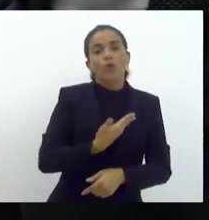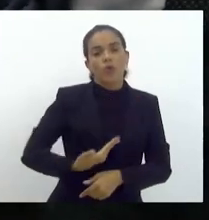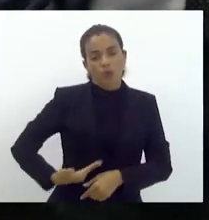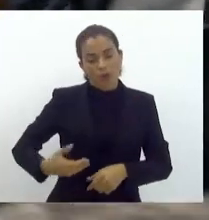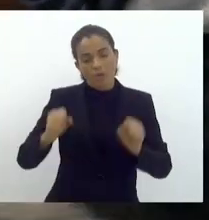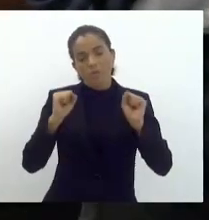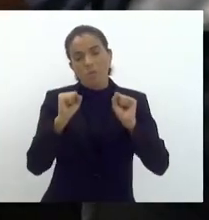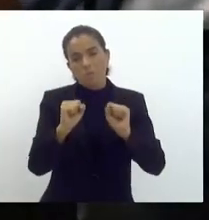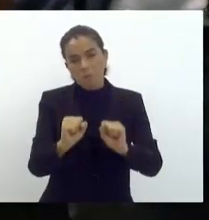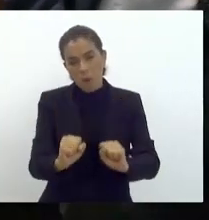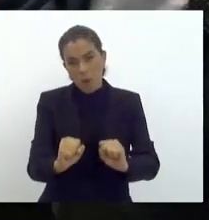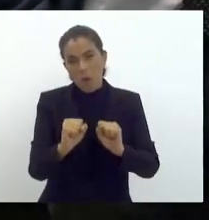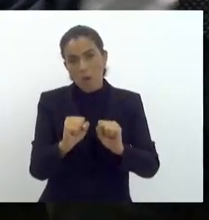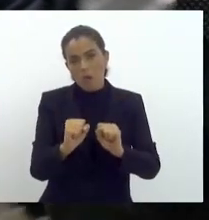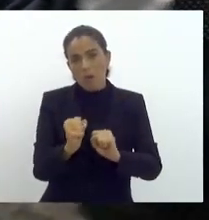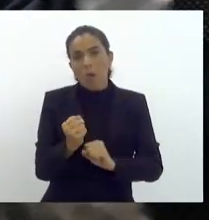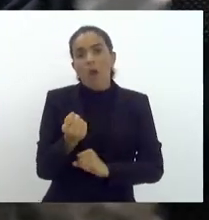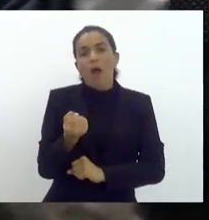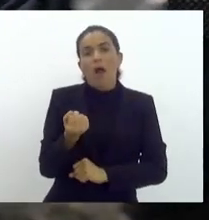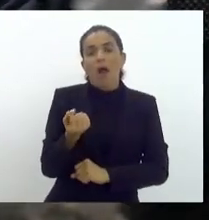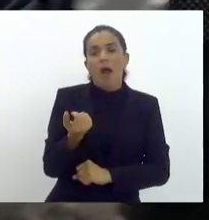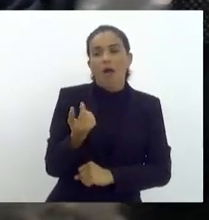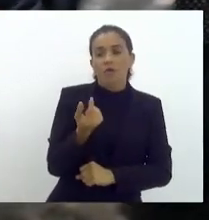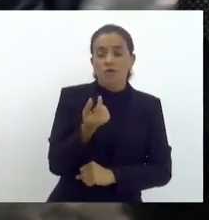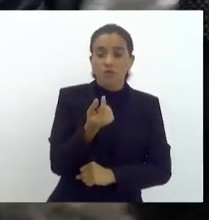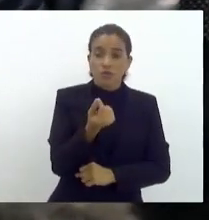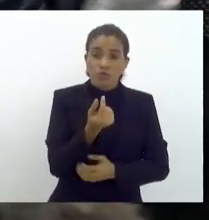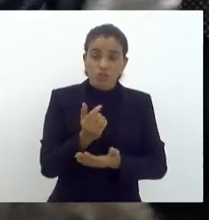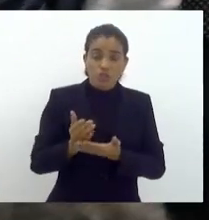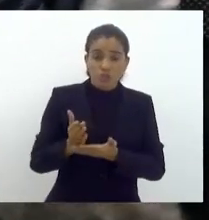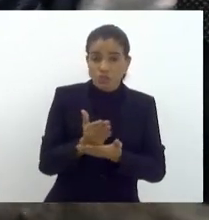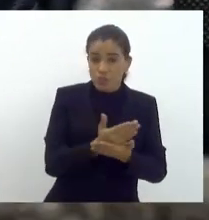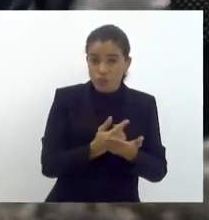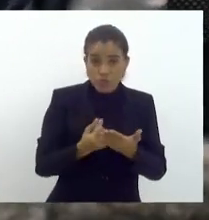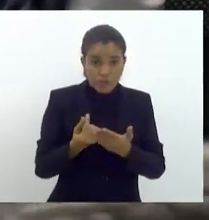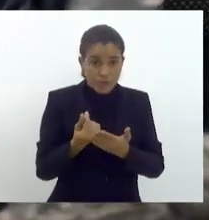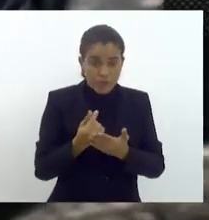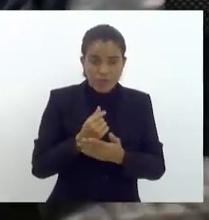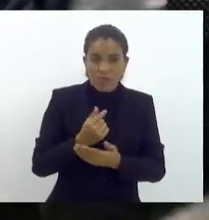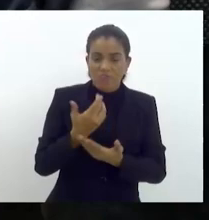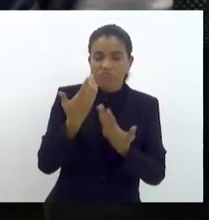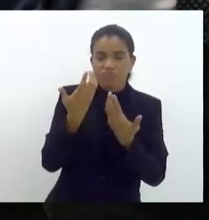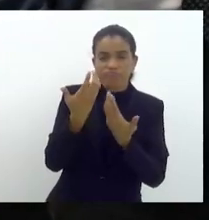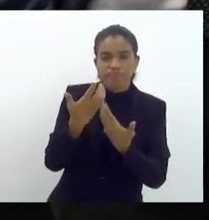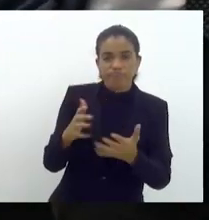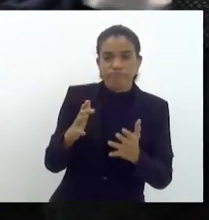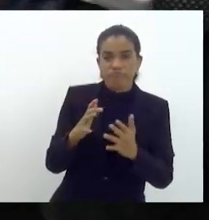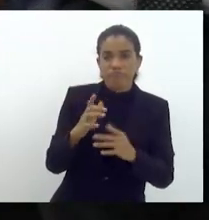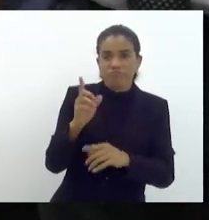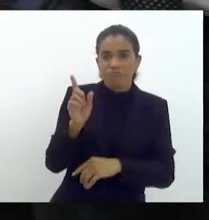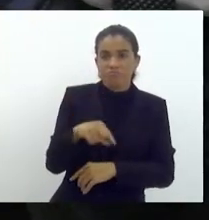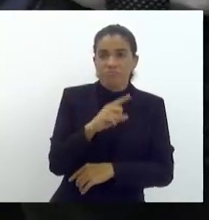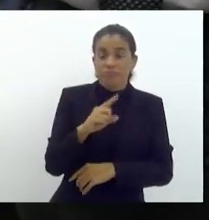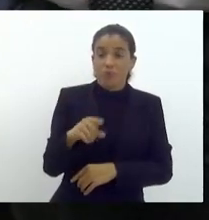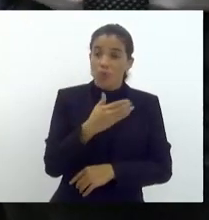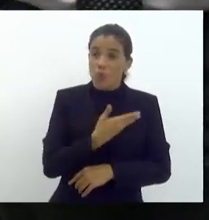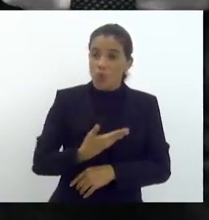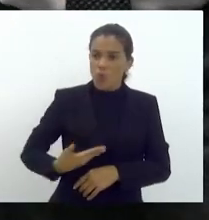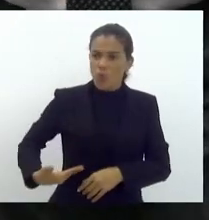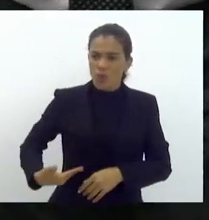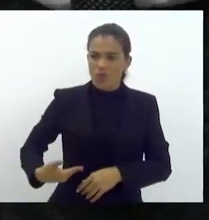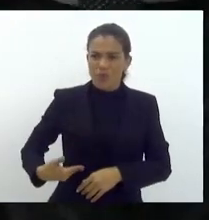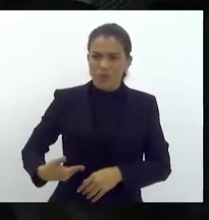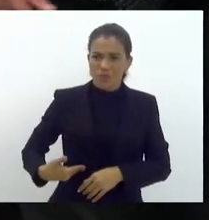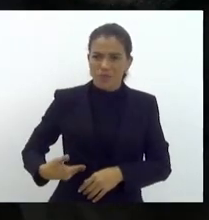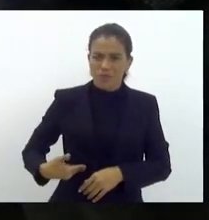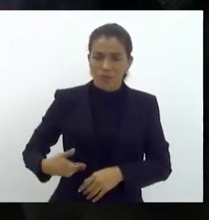poderá ter as suas contas rejeitadas essa é a redação da lei o governo